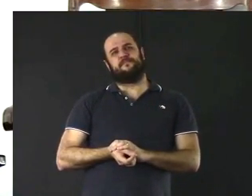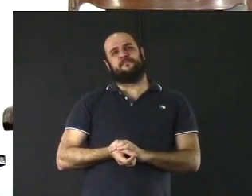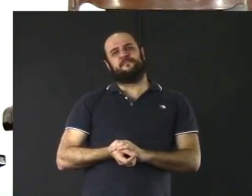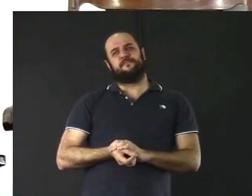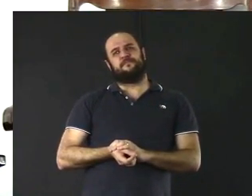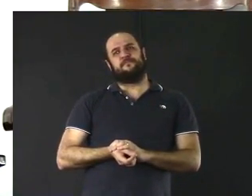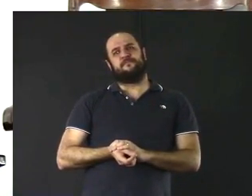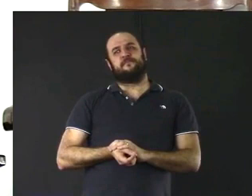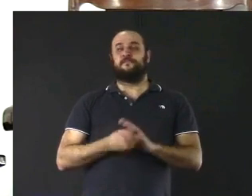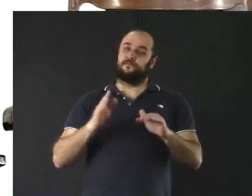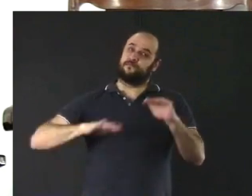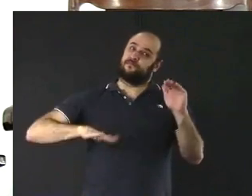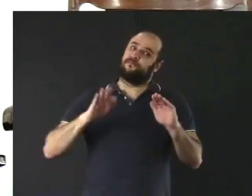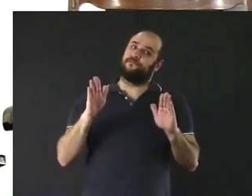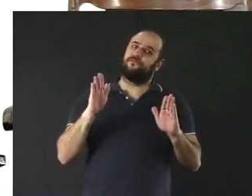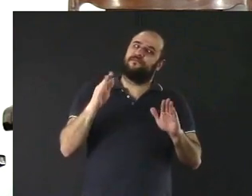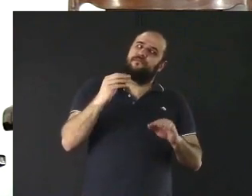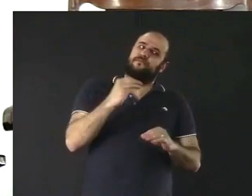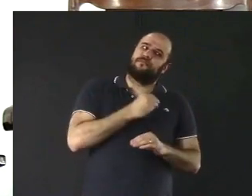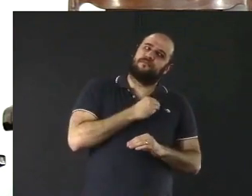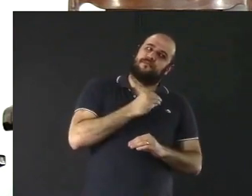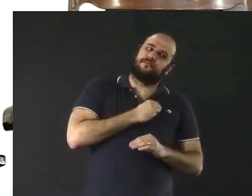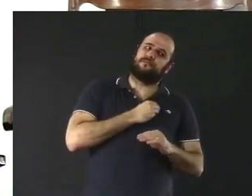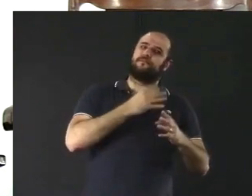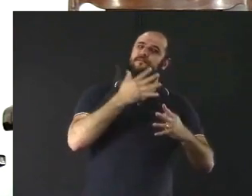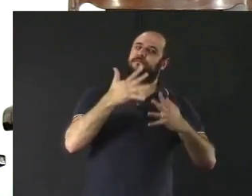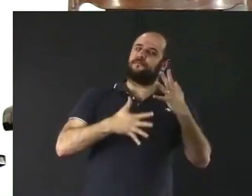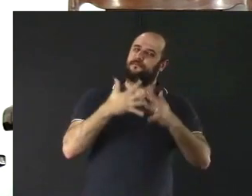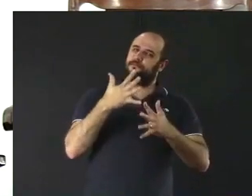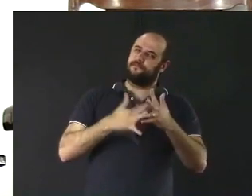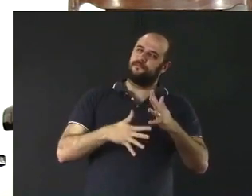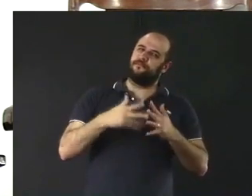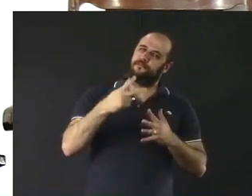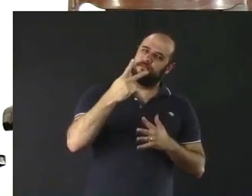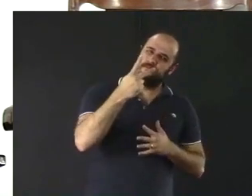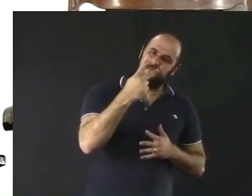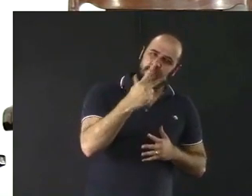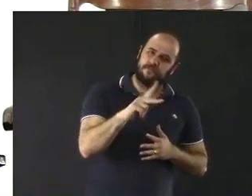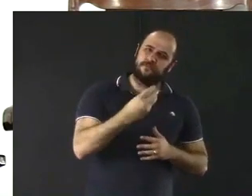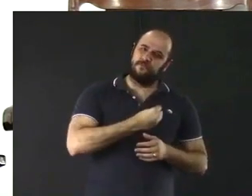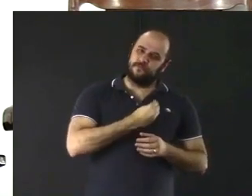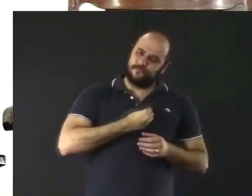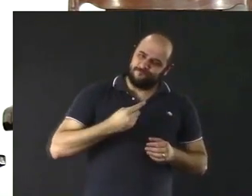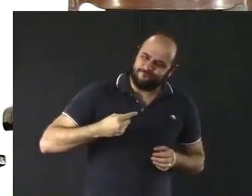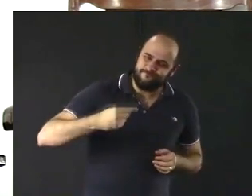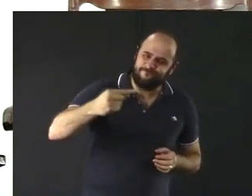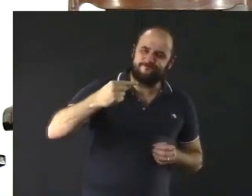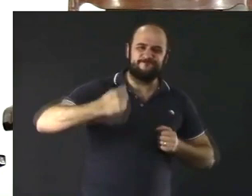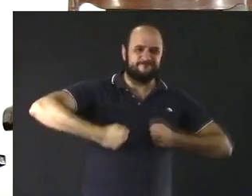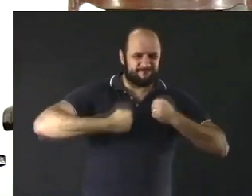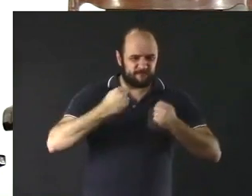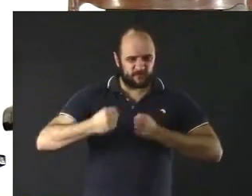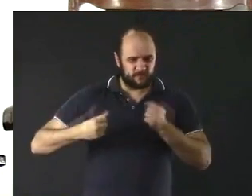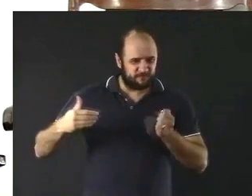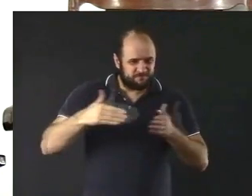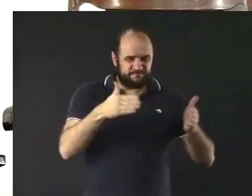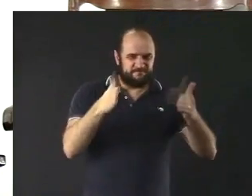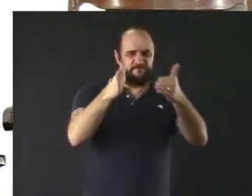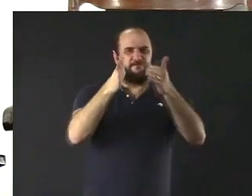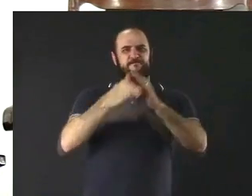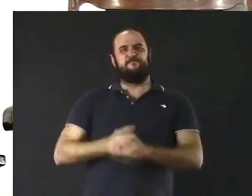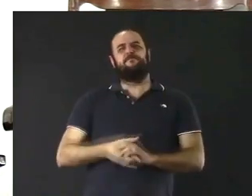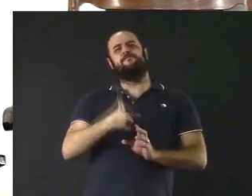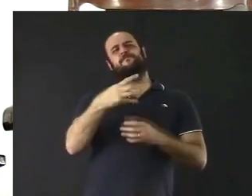Talvez esse pecado está atrapalhando a sua corrida. Por isso que você está